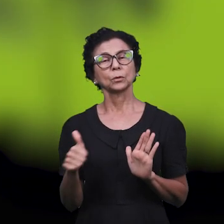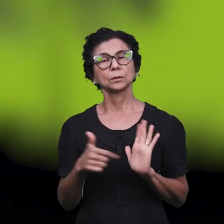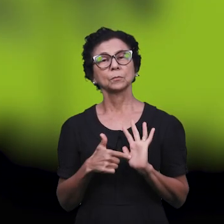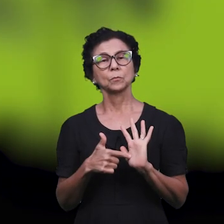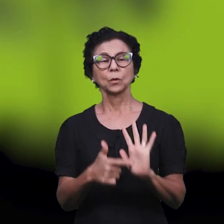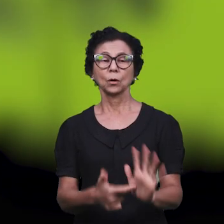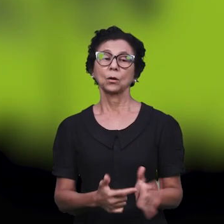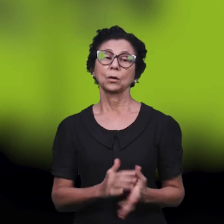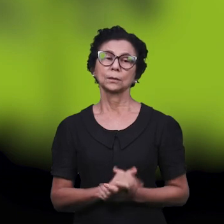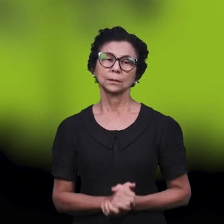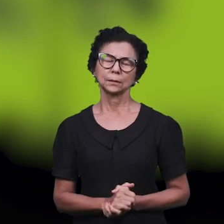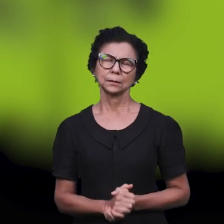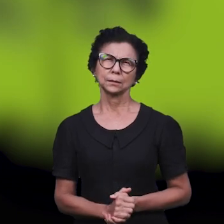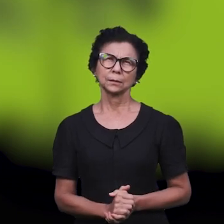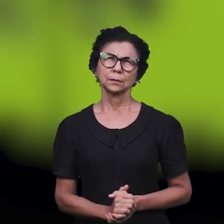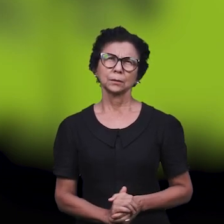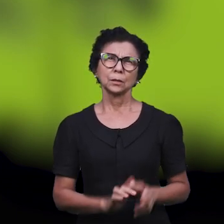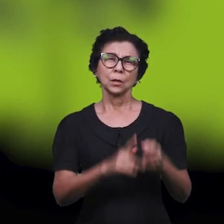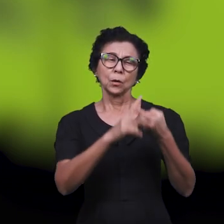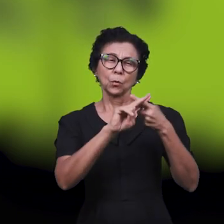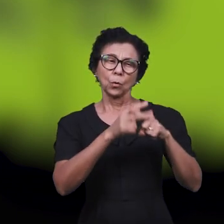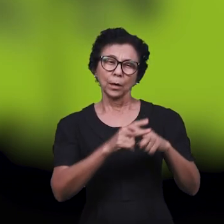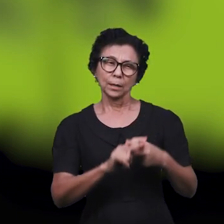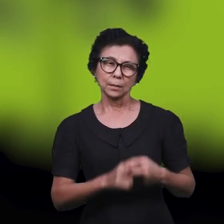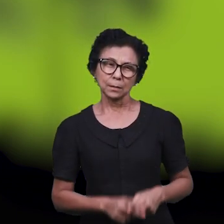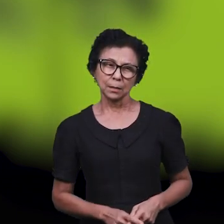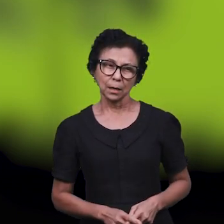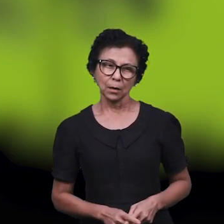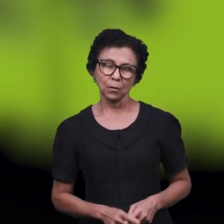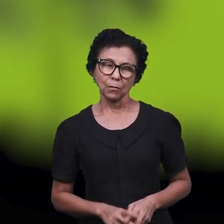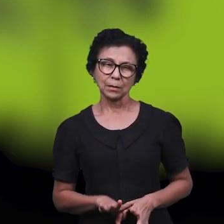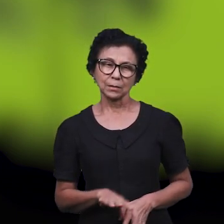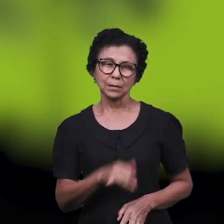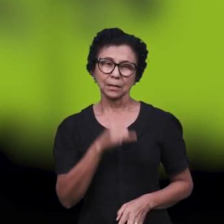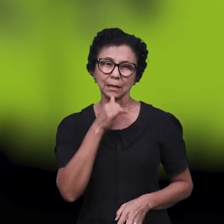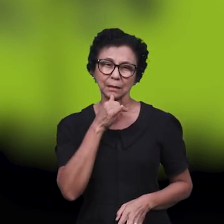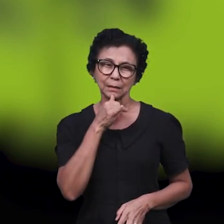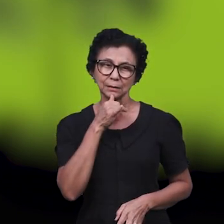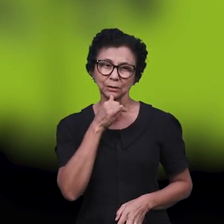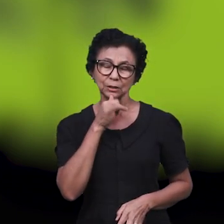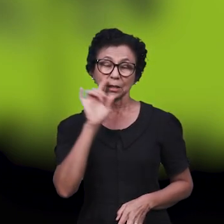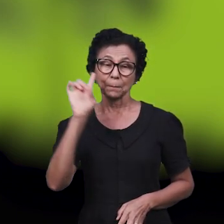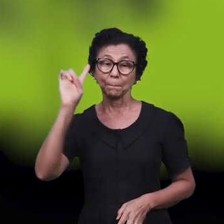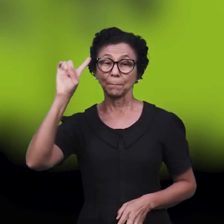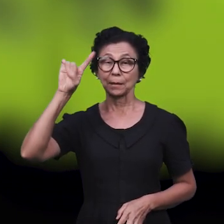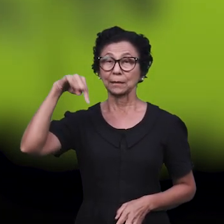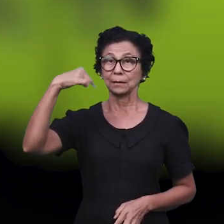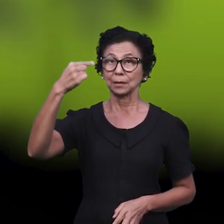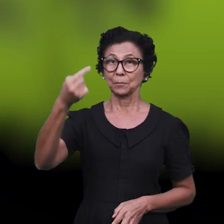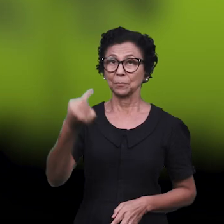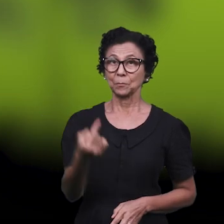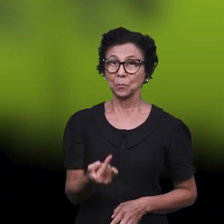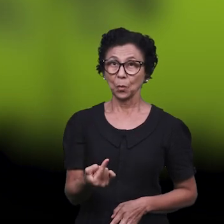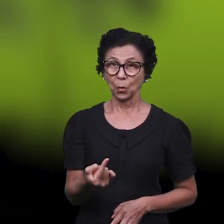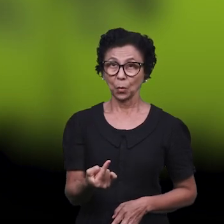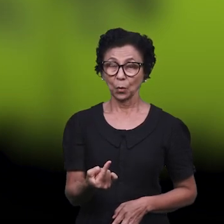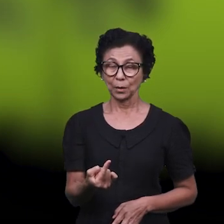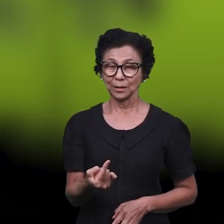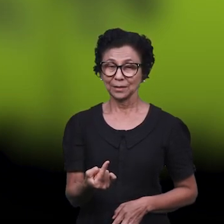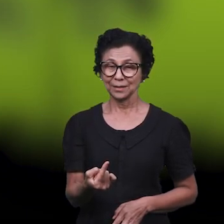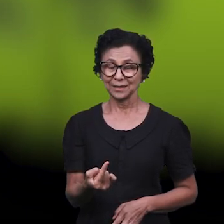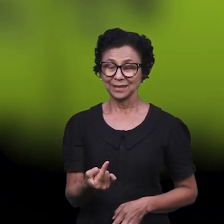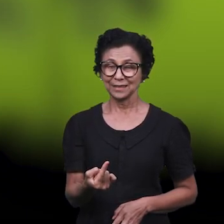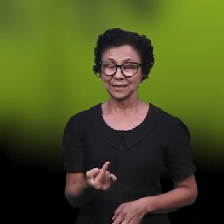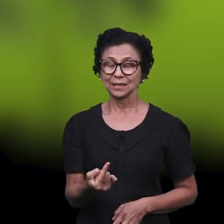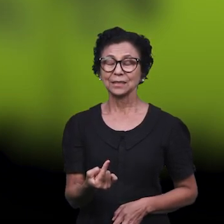correção parece, no momento, ser motivo de alegria, mas de tristeza. Depois, entretanto, produz um fruto